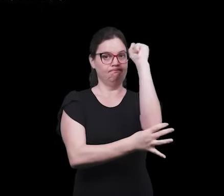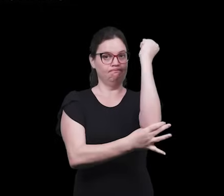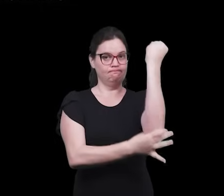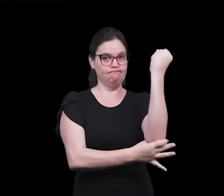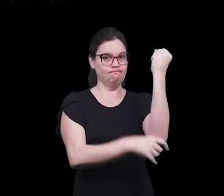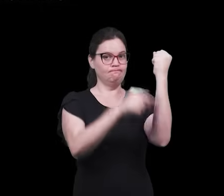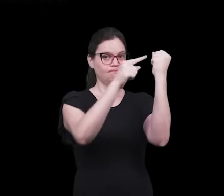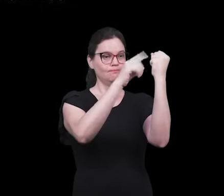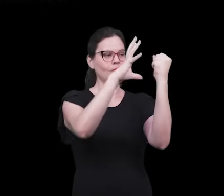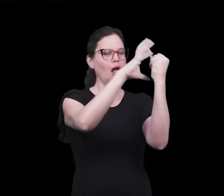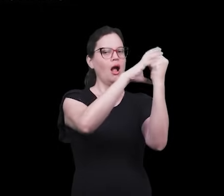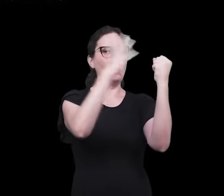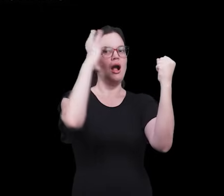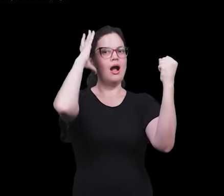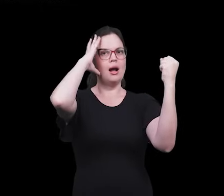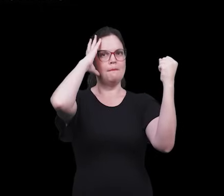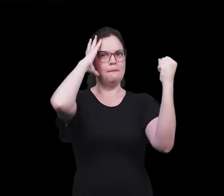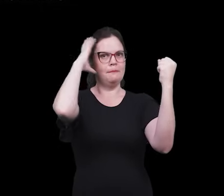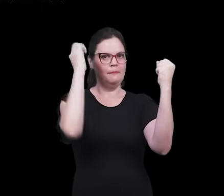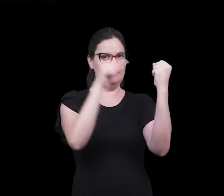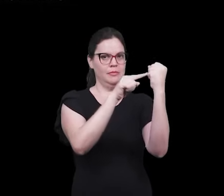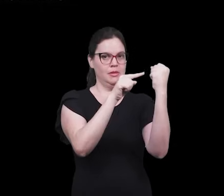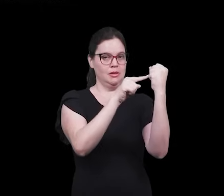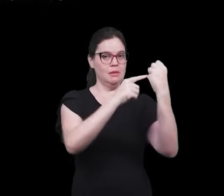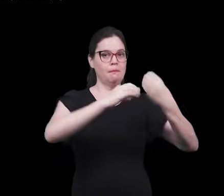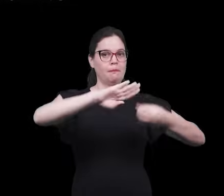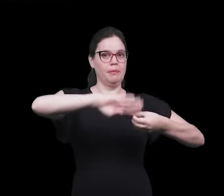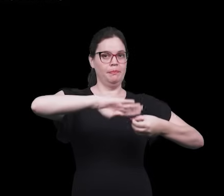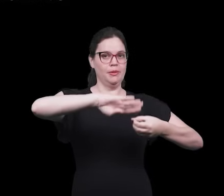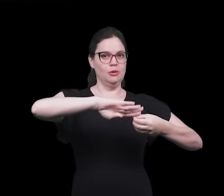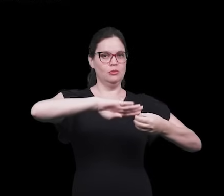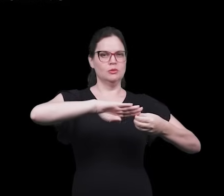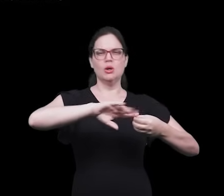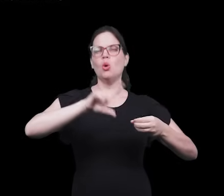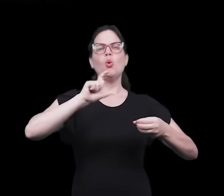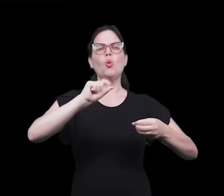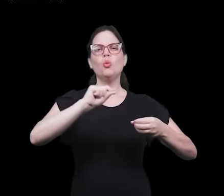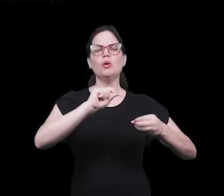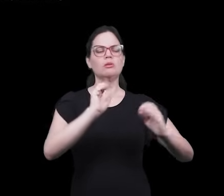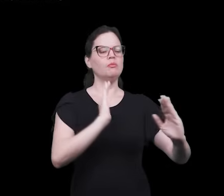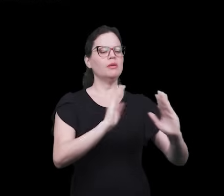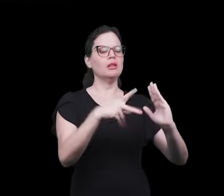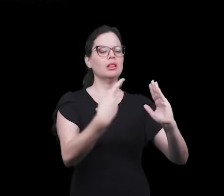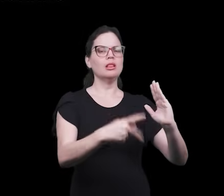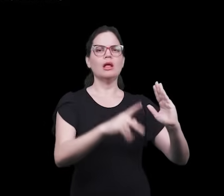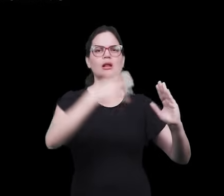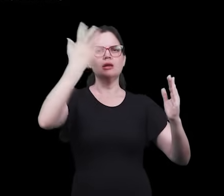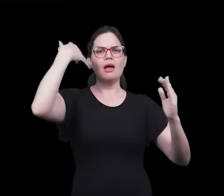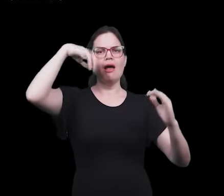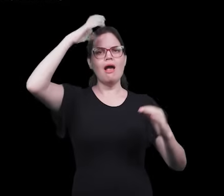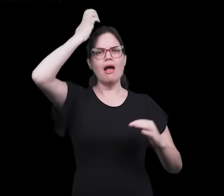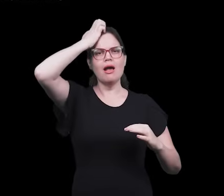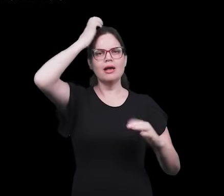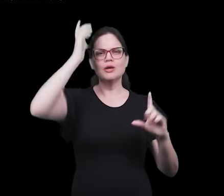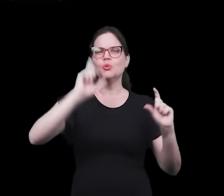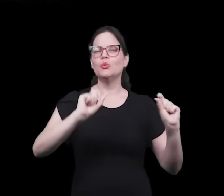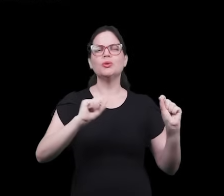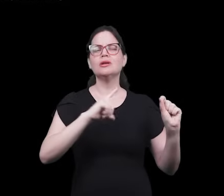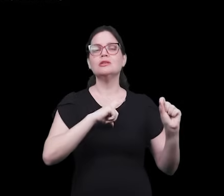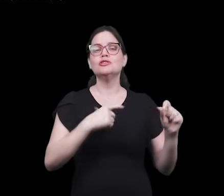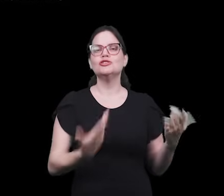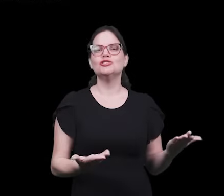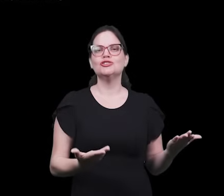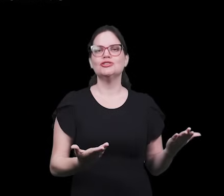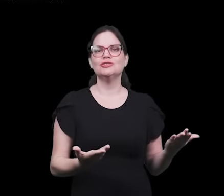Nabucodonosor tinha? Nabucodonosor, o que ele tinha era esplendor e glória.